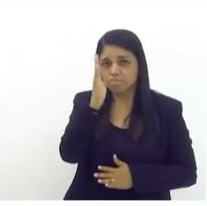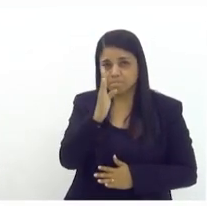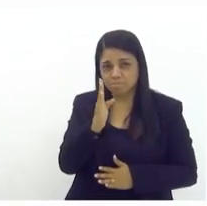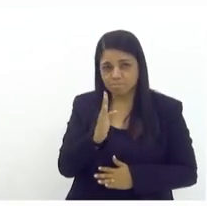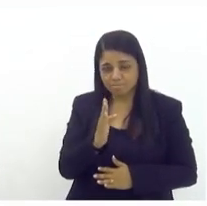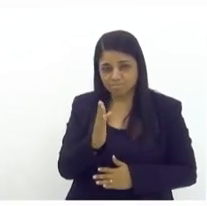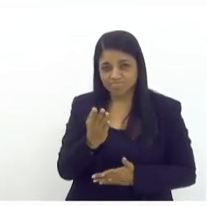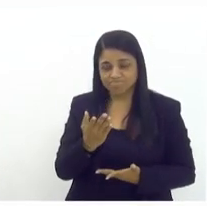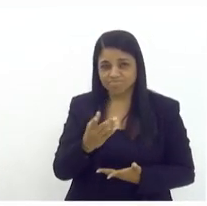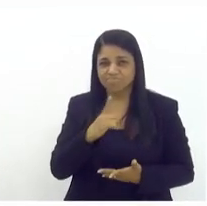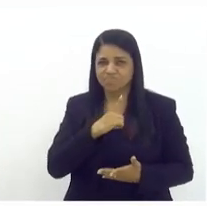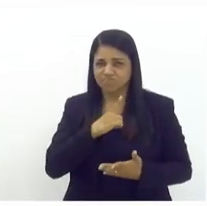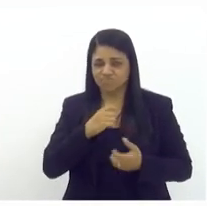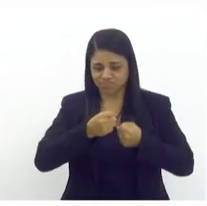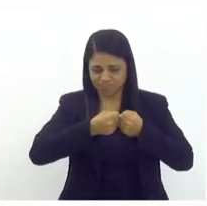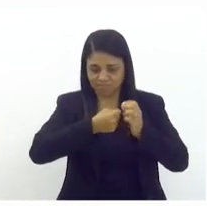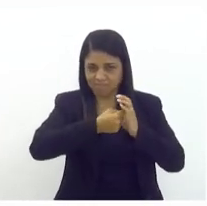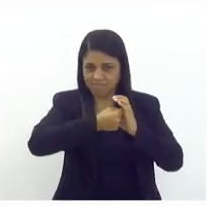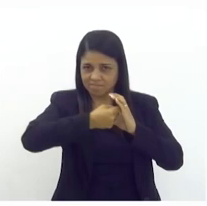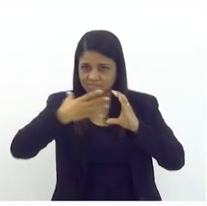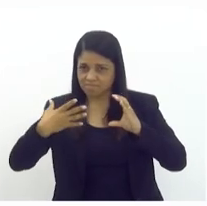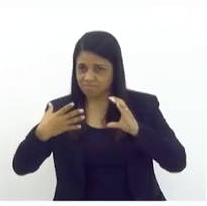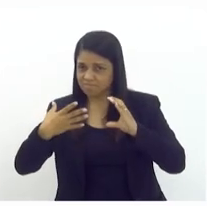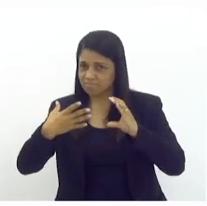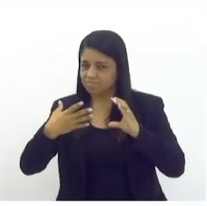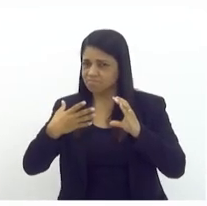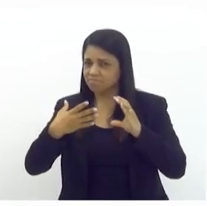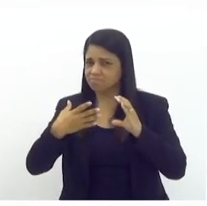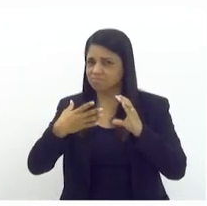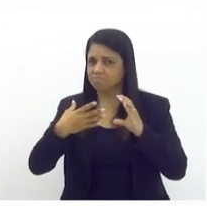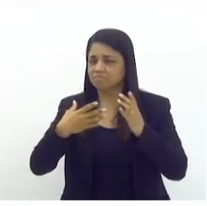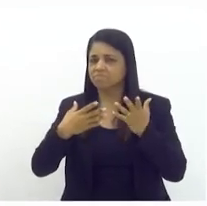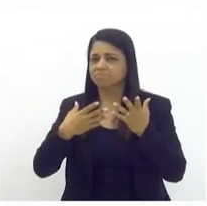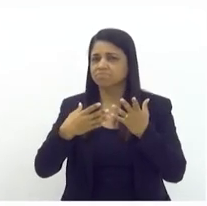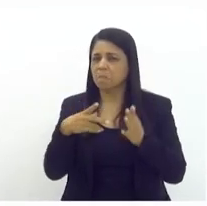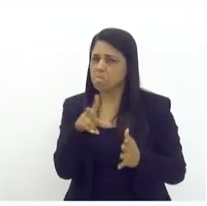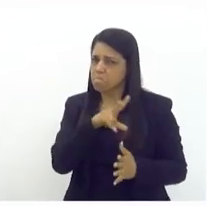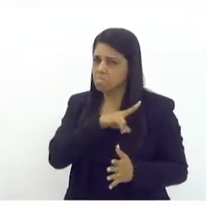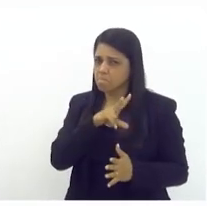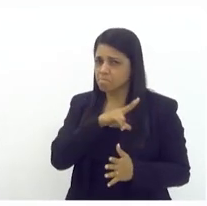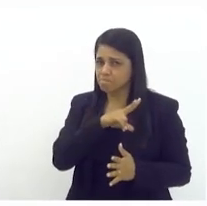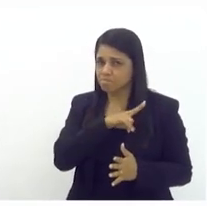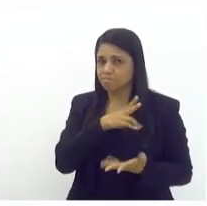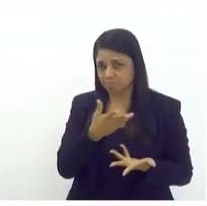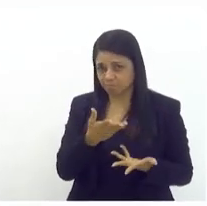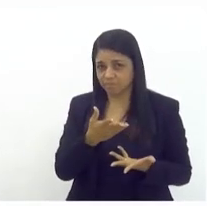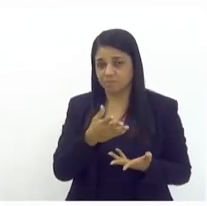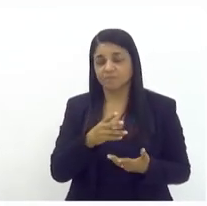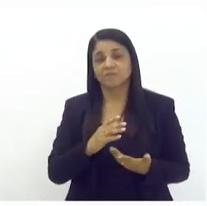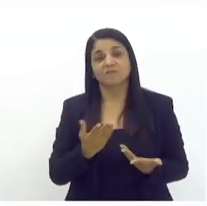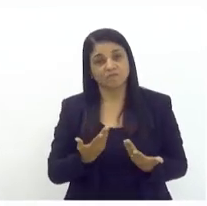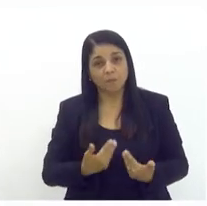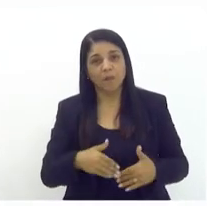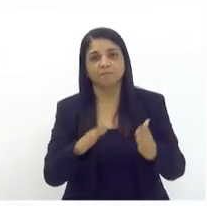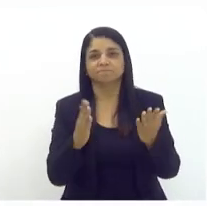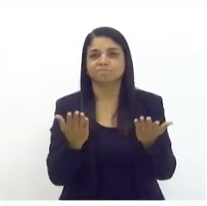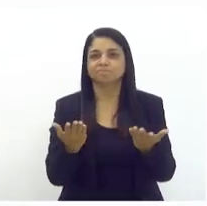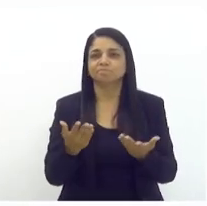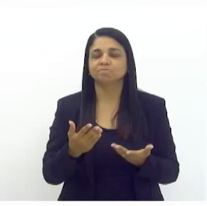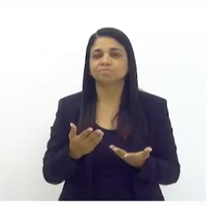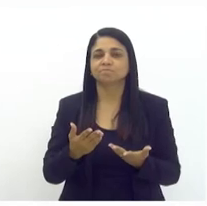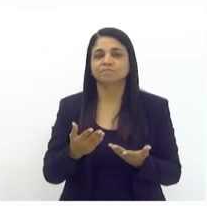ele tem umas características bem particulares Ok então vamos lá